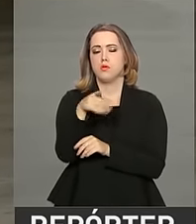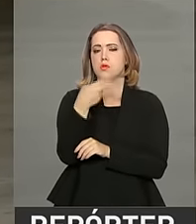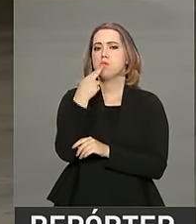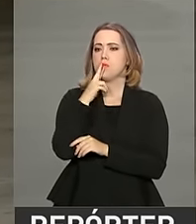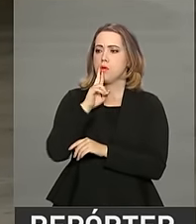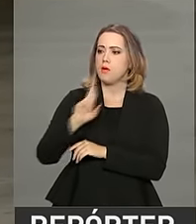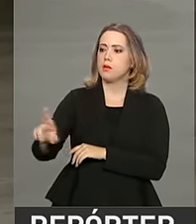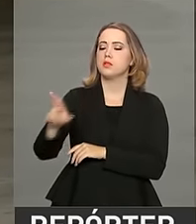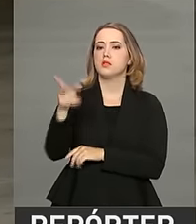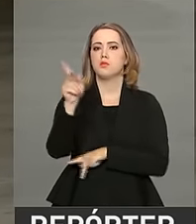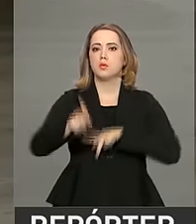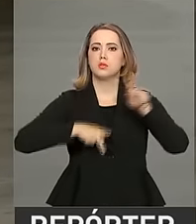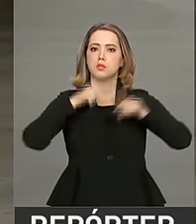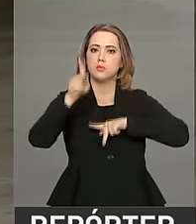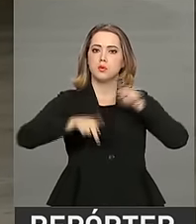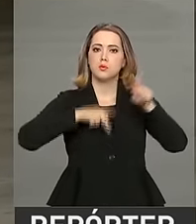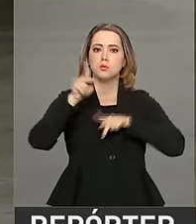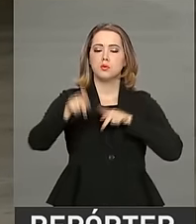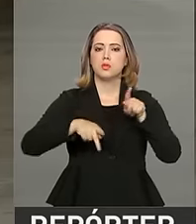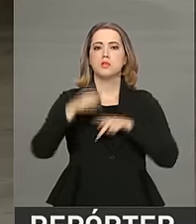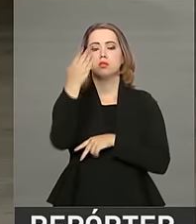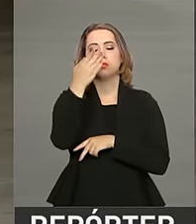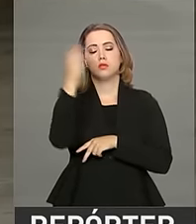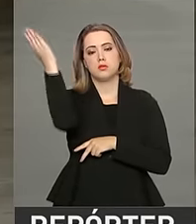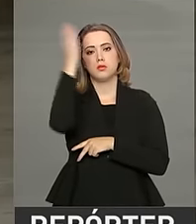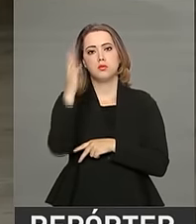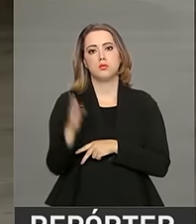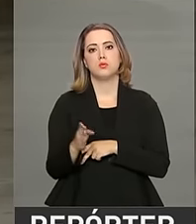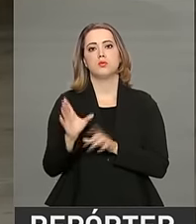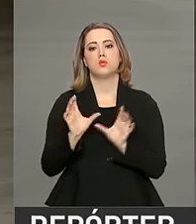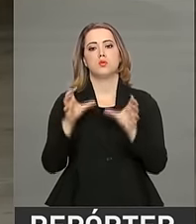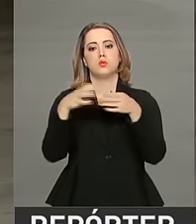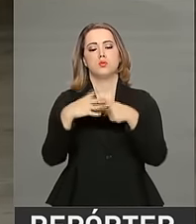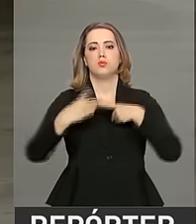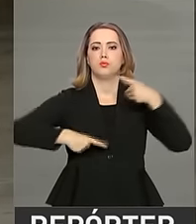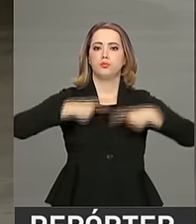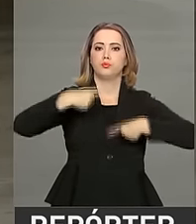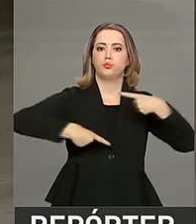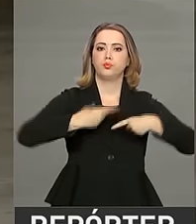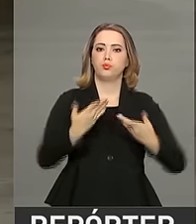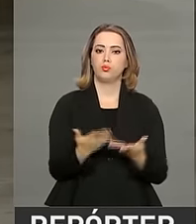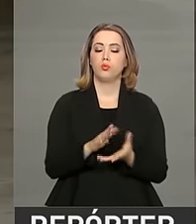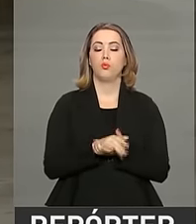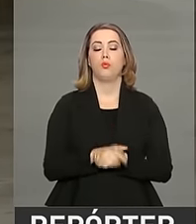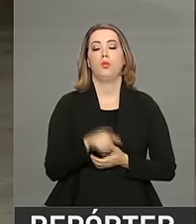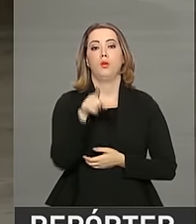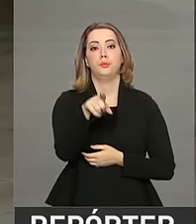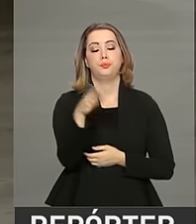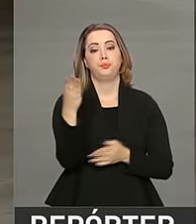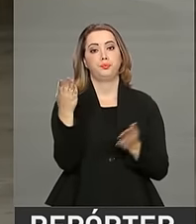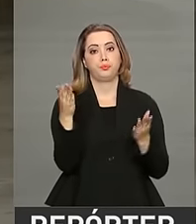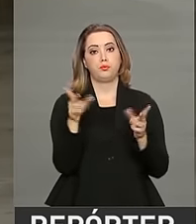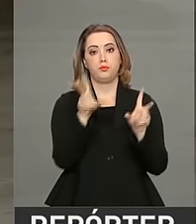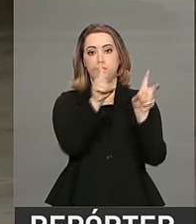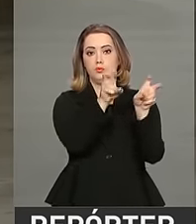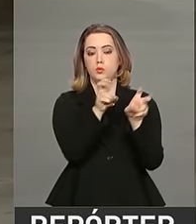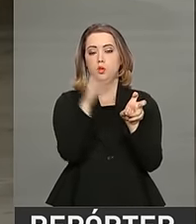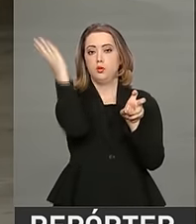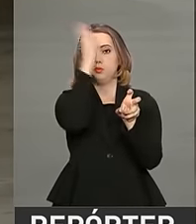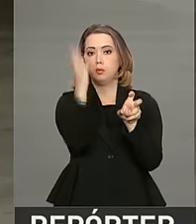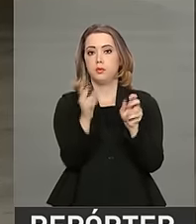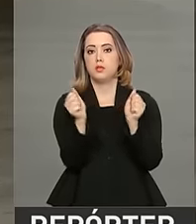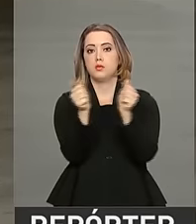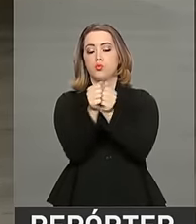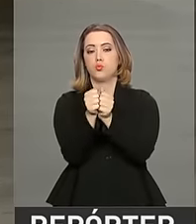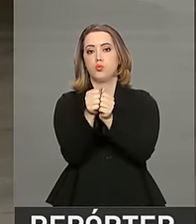população brasileira a classe política sobre as relações Brasil e Argentina o presidente Michel Temer disse que alguns problemas são com